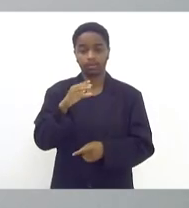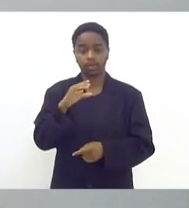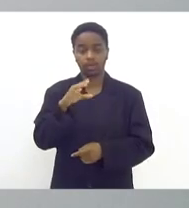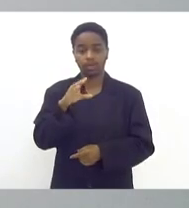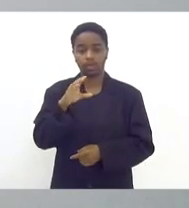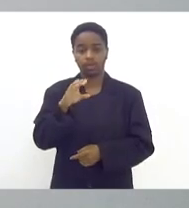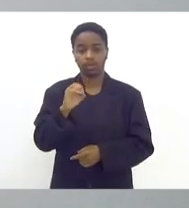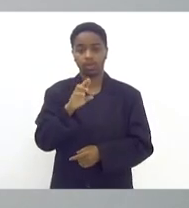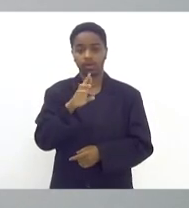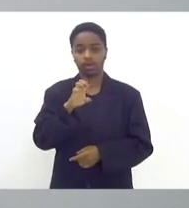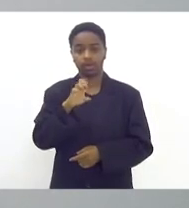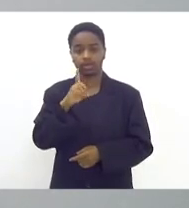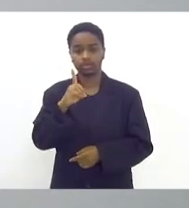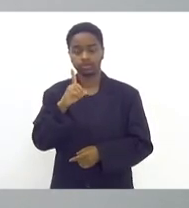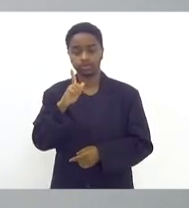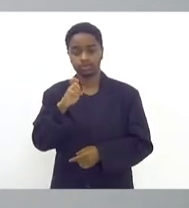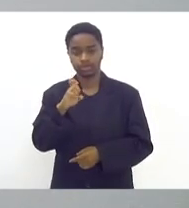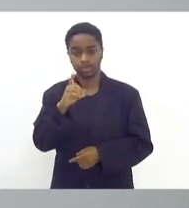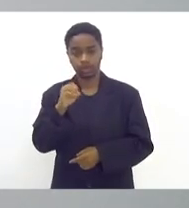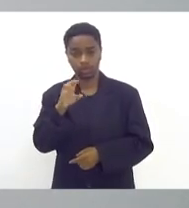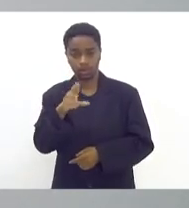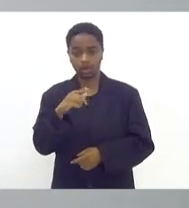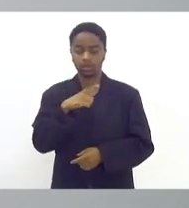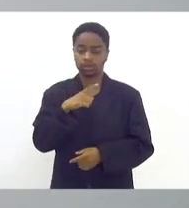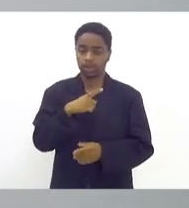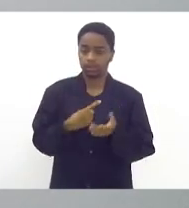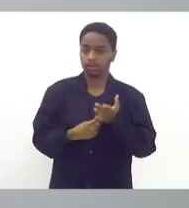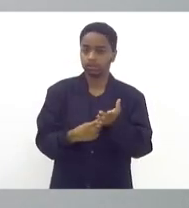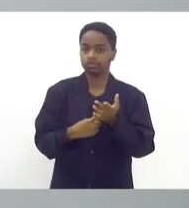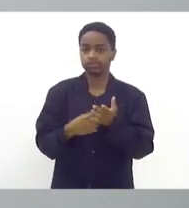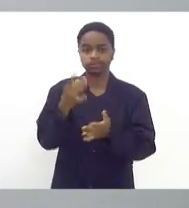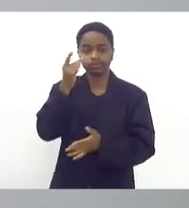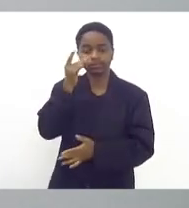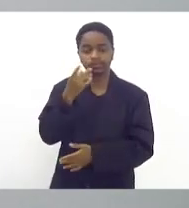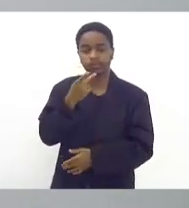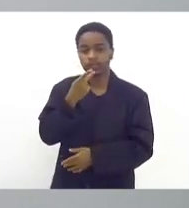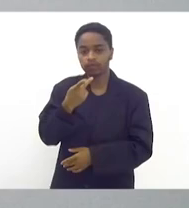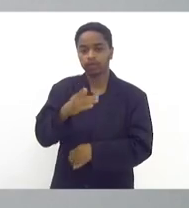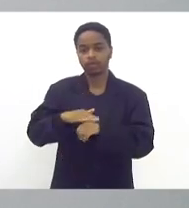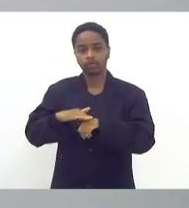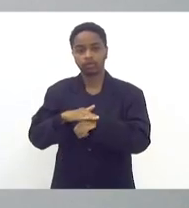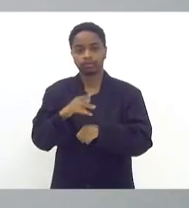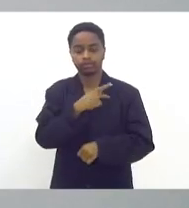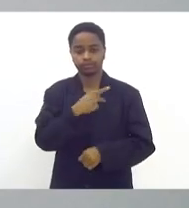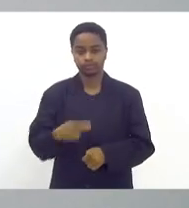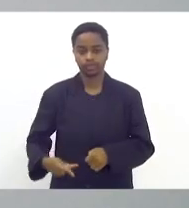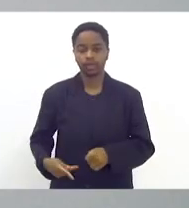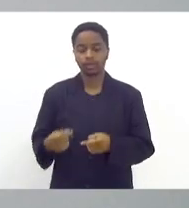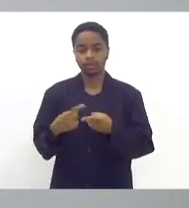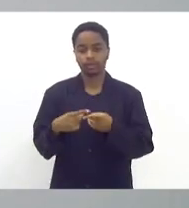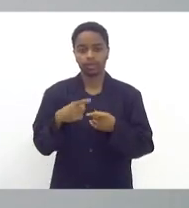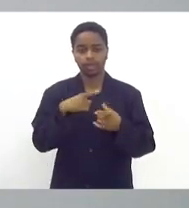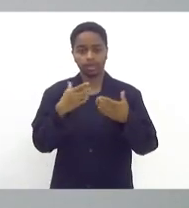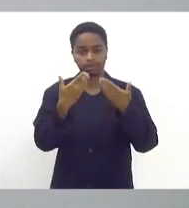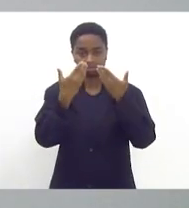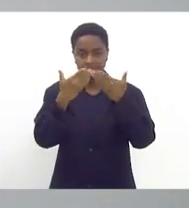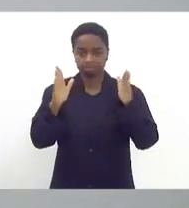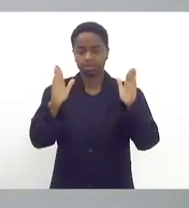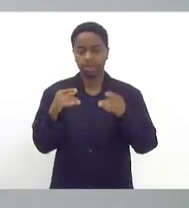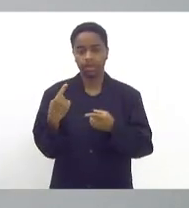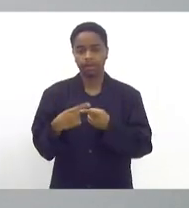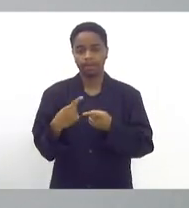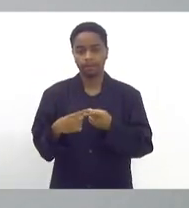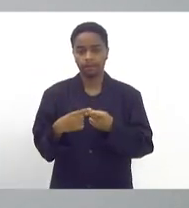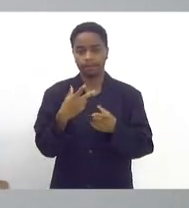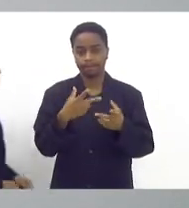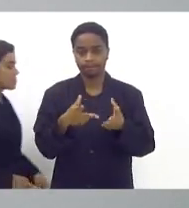corregedor eu me comprometo até pessoalmente falar com o nosso Presidente ele tem uma sensibilidade muito grande haja Vista que